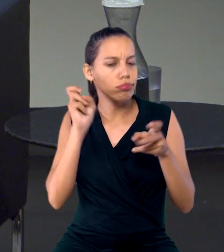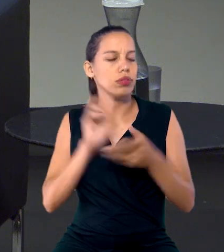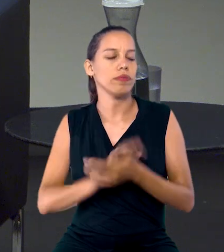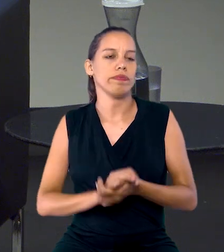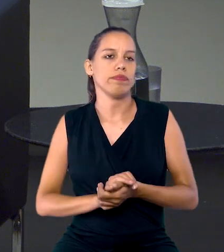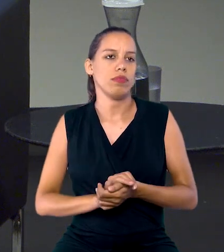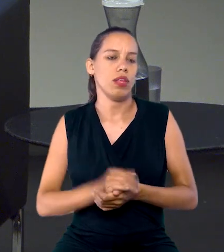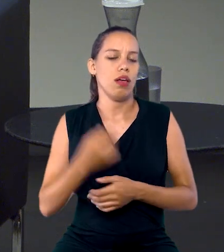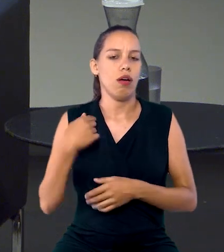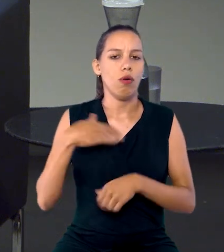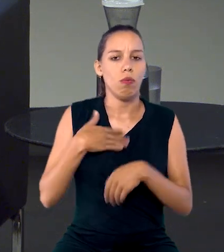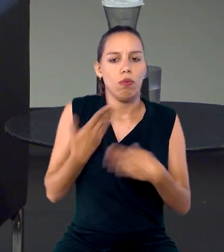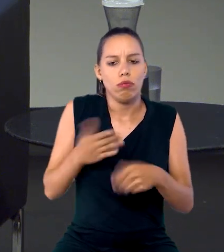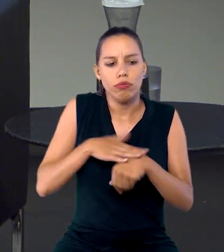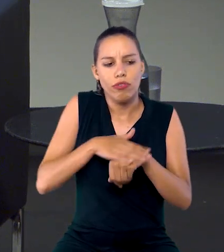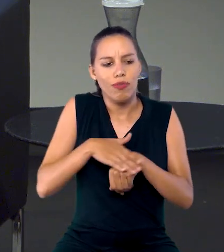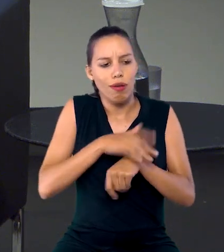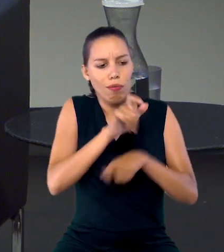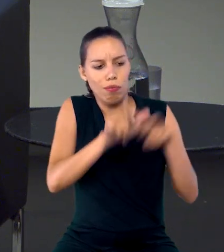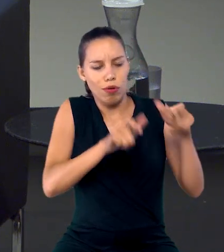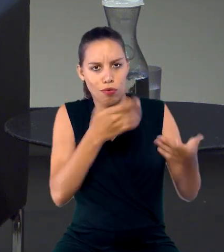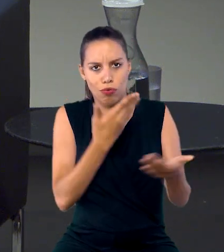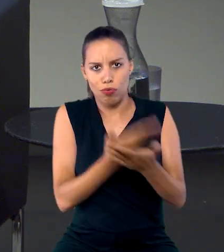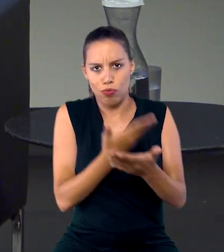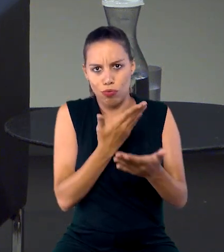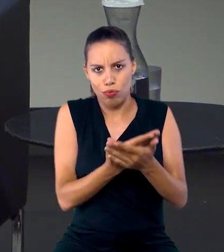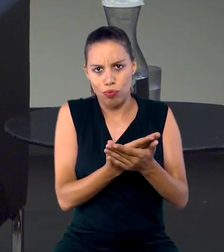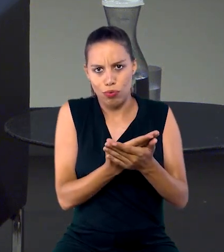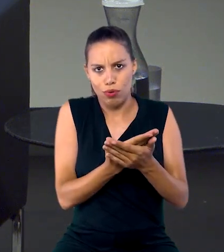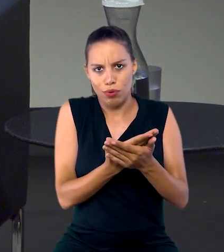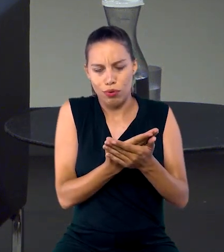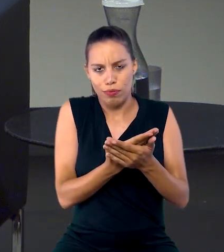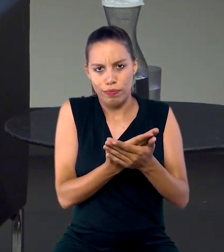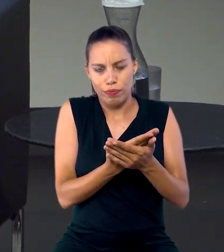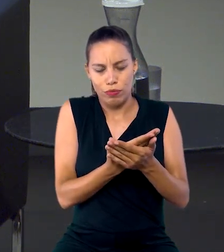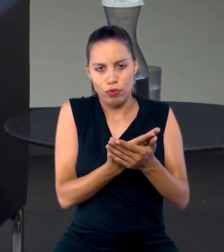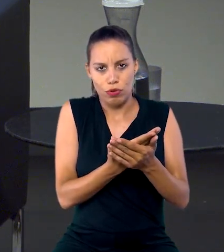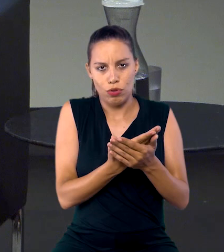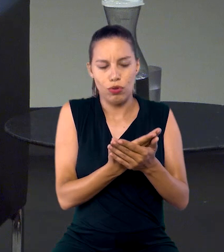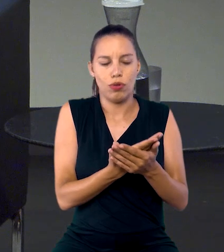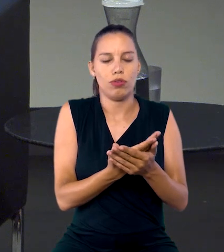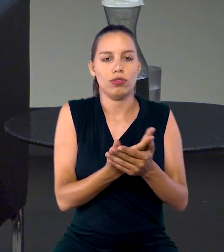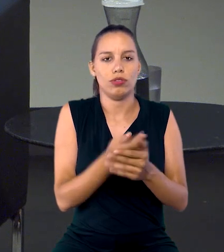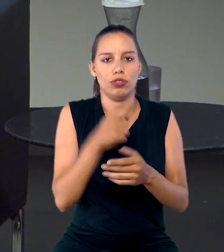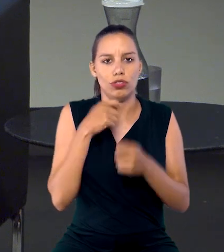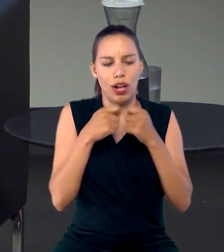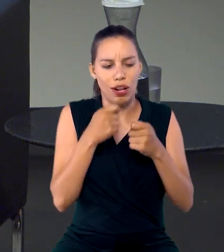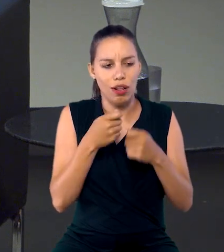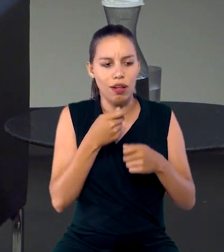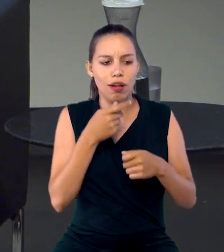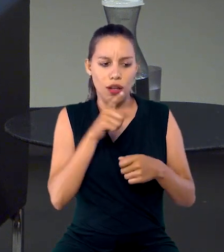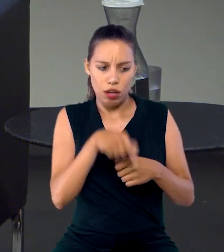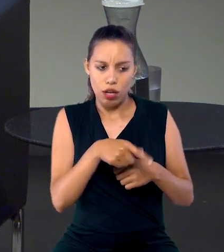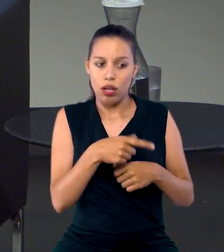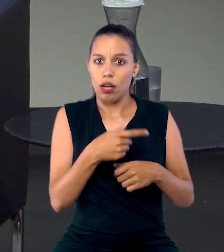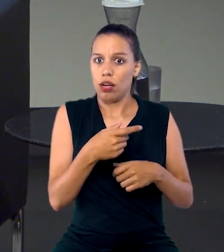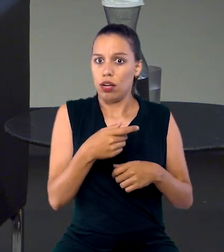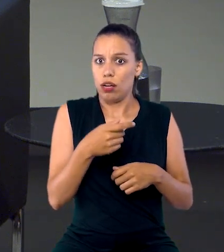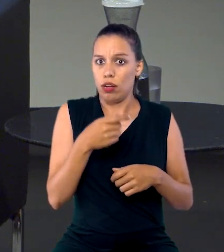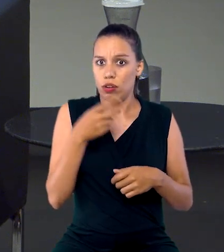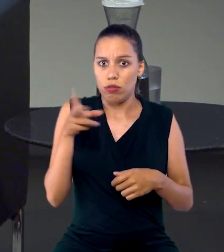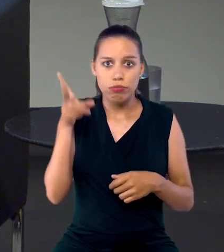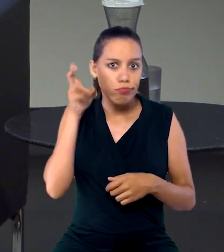vou conversar com estudantes de jornalismo, a primeira coisa que eu digo é que a escuta é o nosso principal instrumento. E eu acho que não é